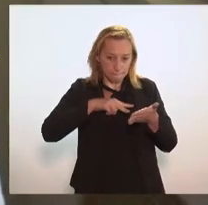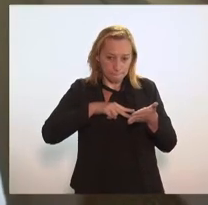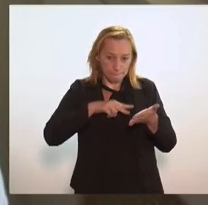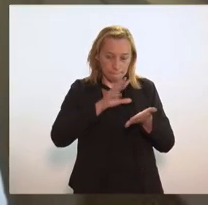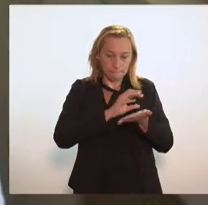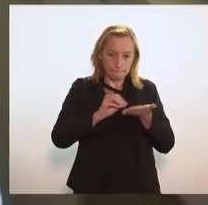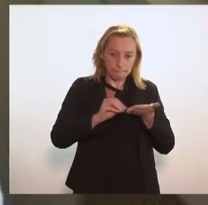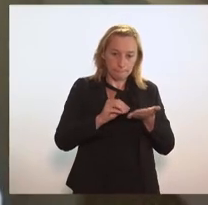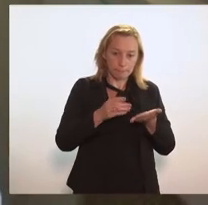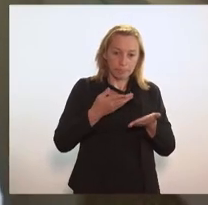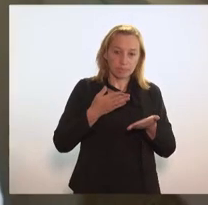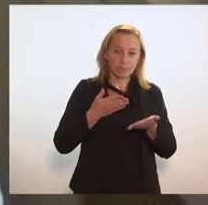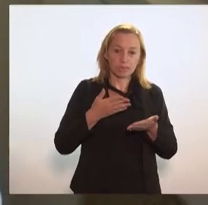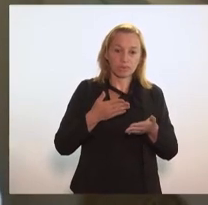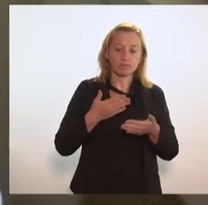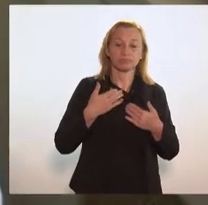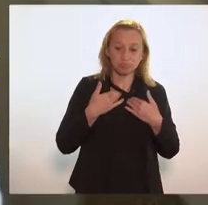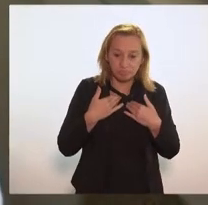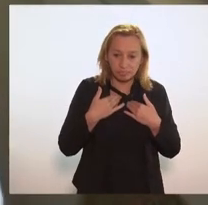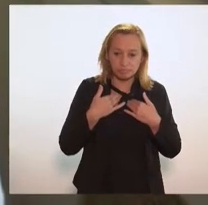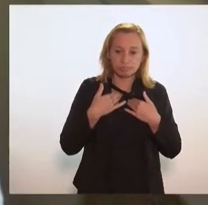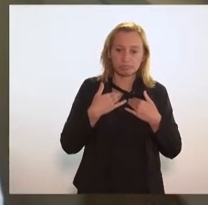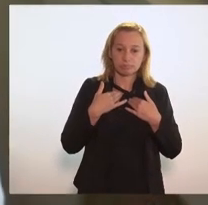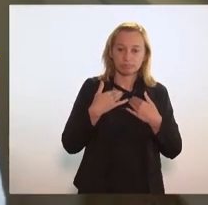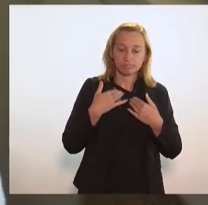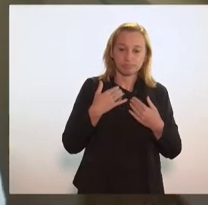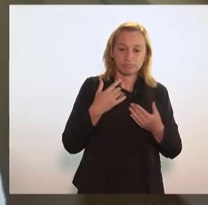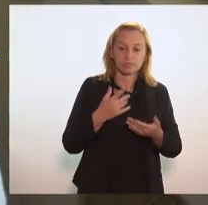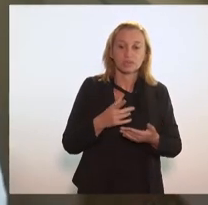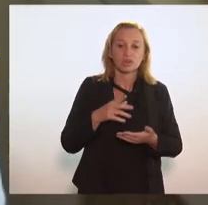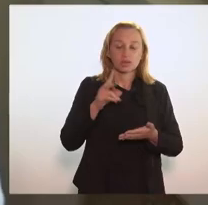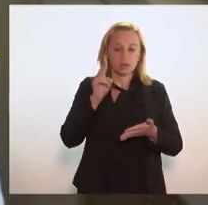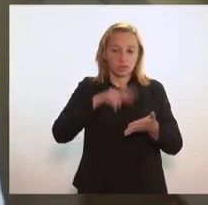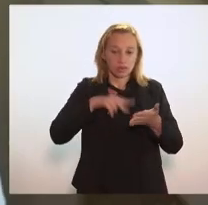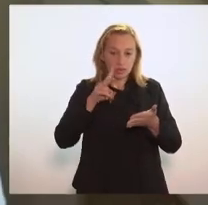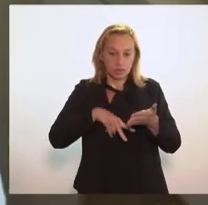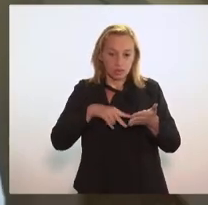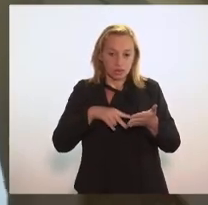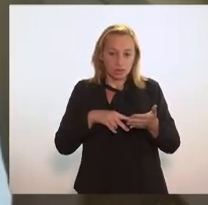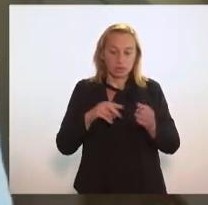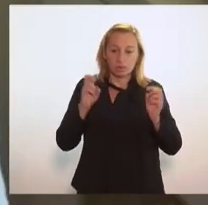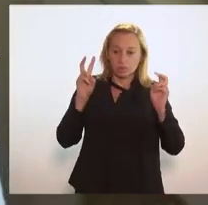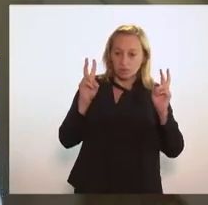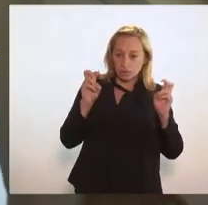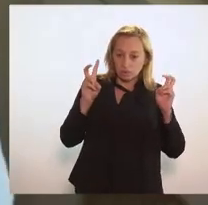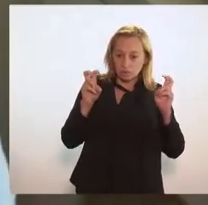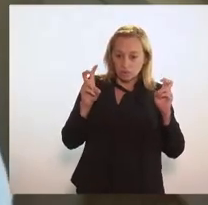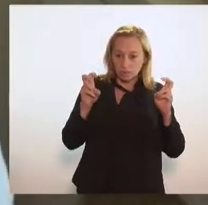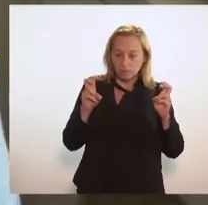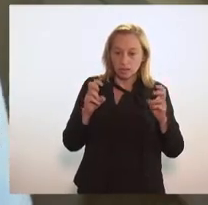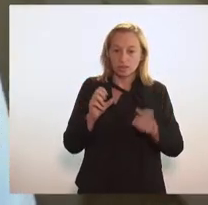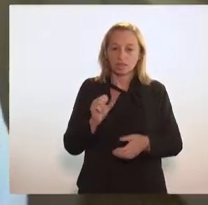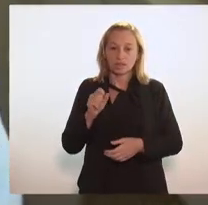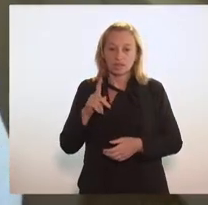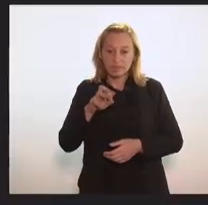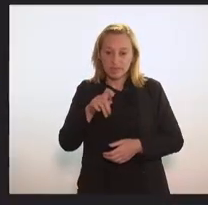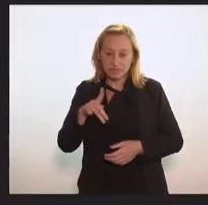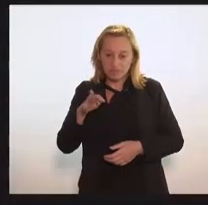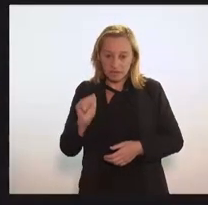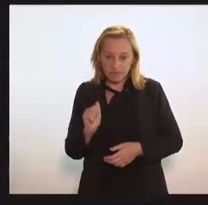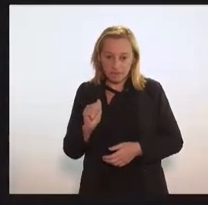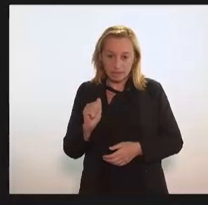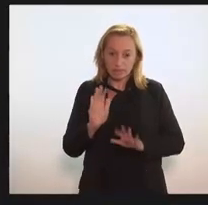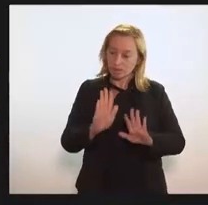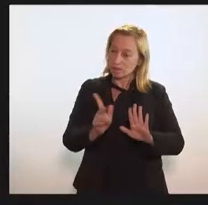senhor engasgou Lisboa eu sou eu nos termos em que específica nos termos que se não aí eu não